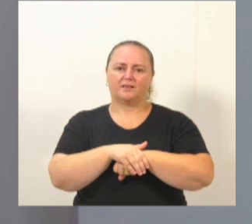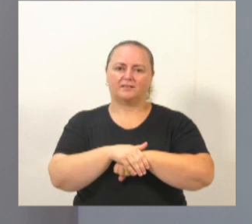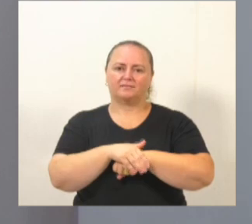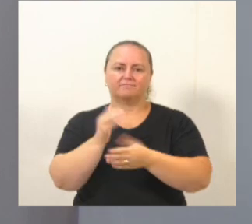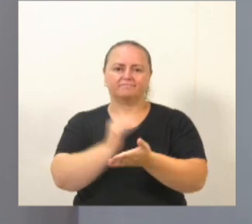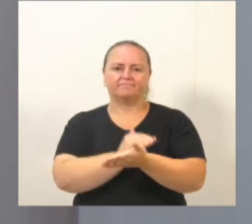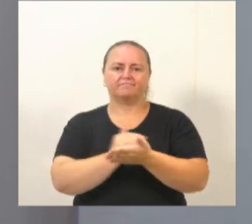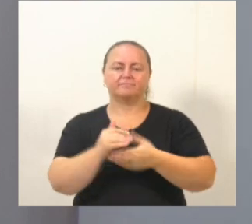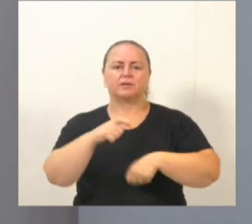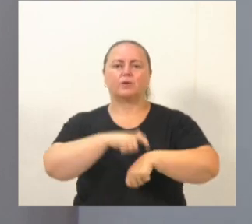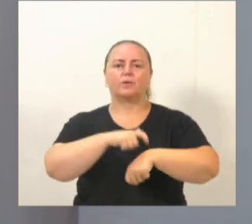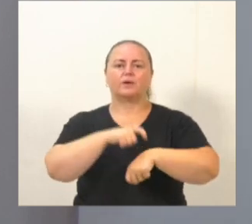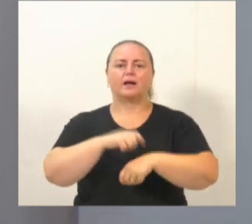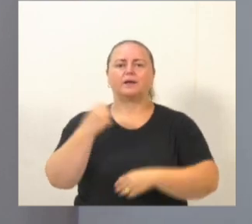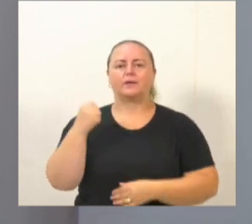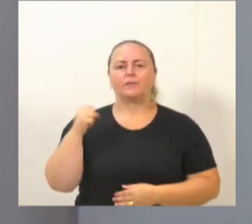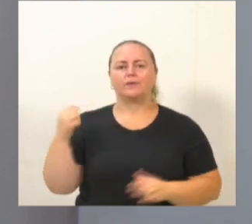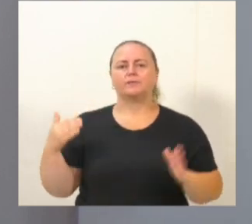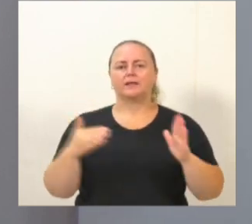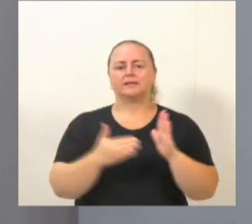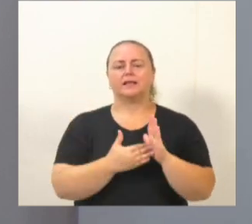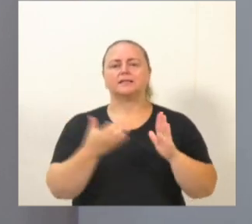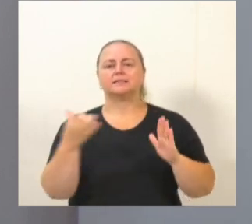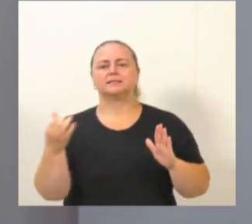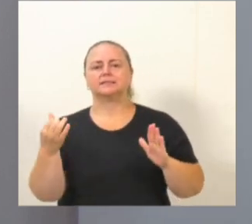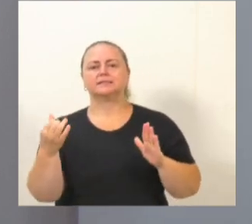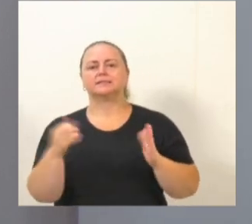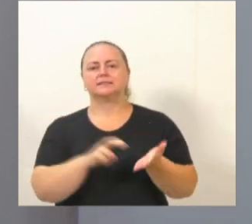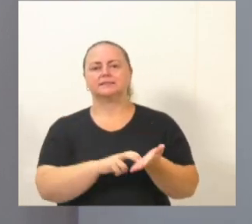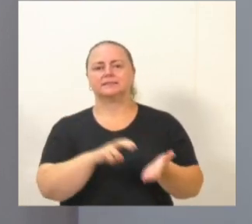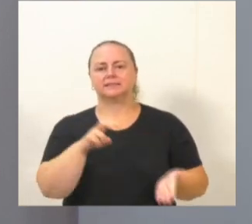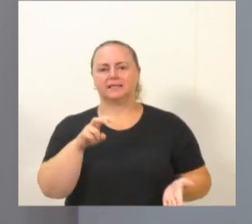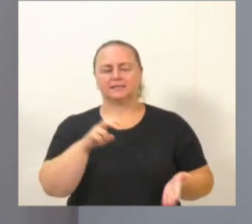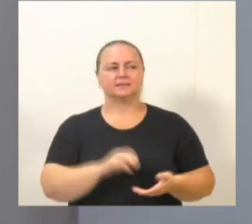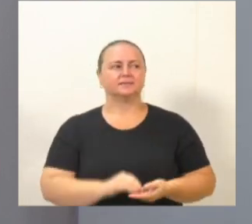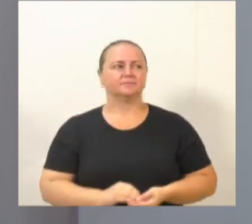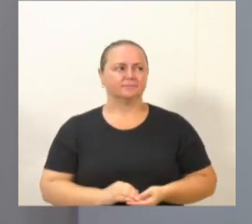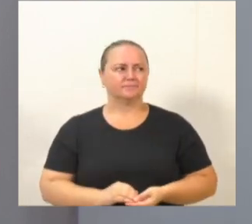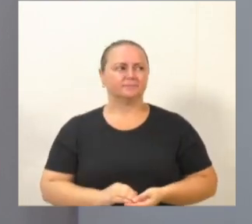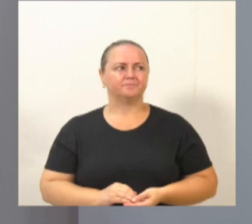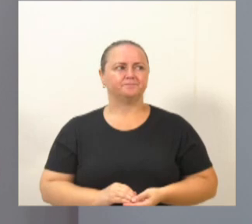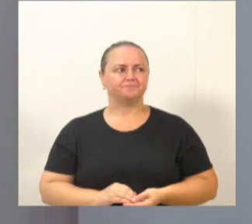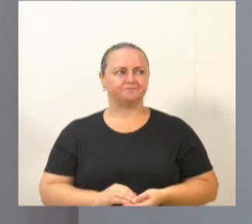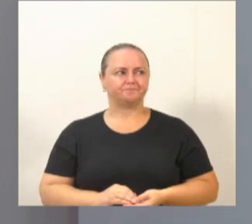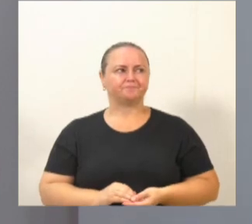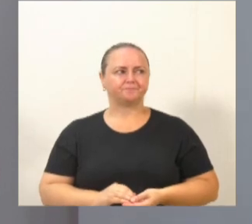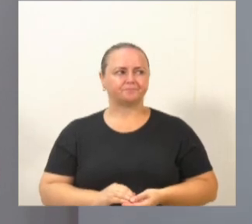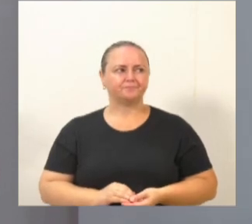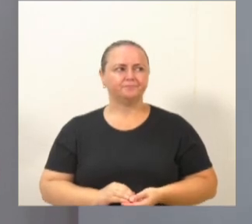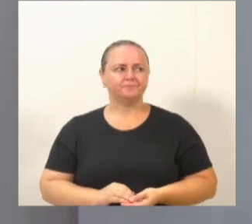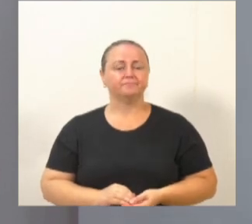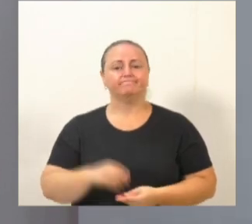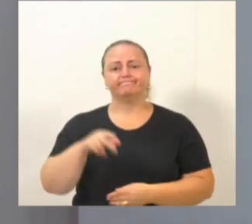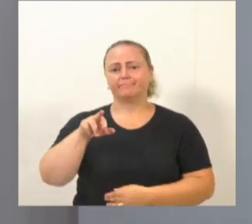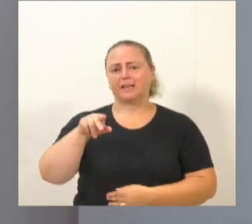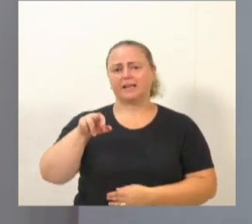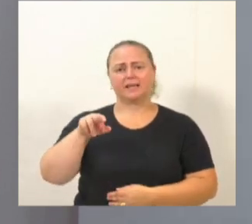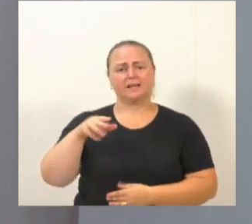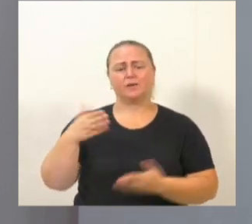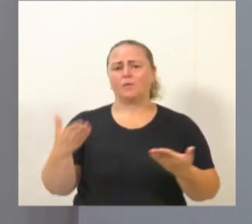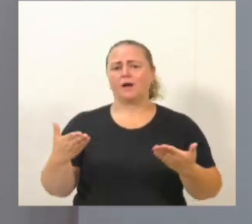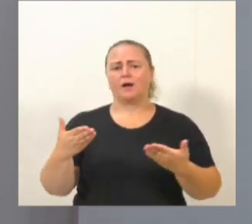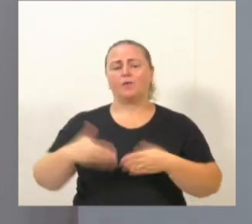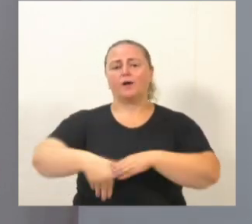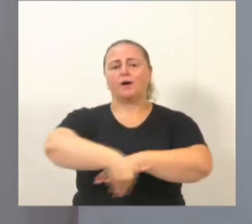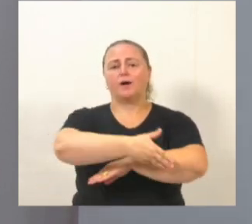da noite e ficasse trabalhando até às 6 horas da manhã. Foi exatamente o mesmo paradigma quando a gente estava trabalhando na 7 de setembro,